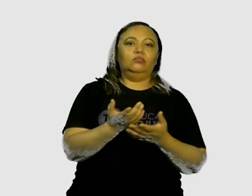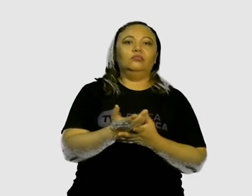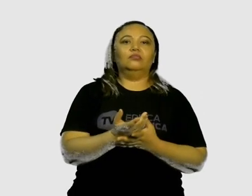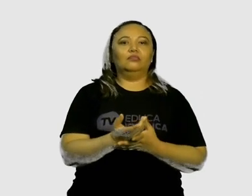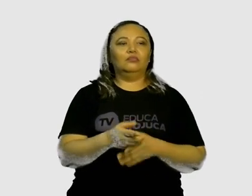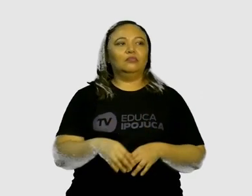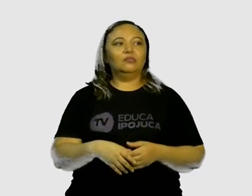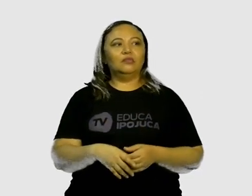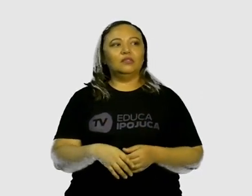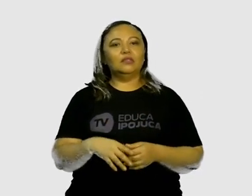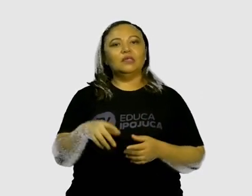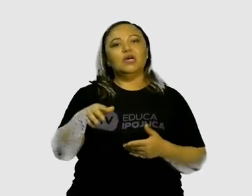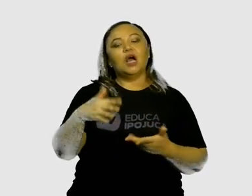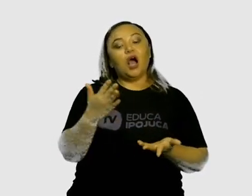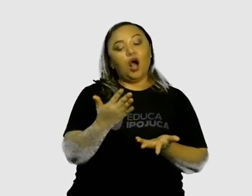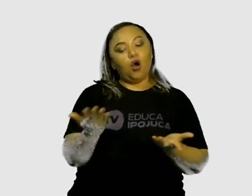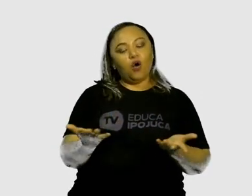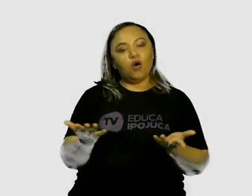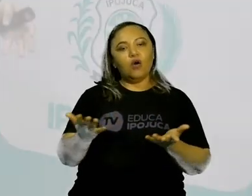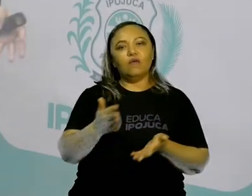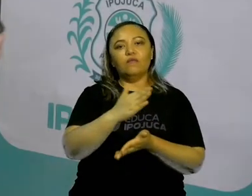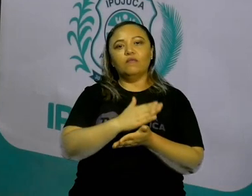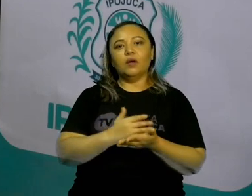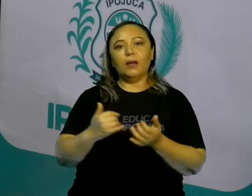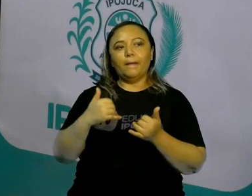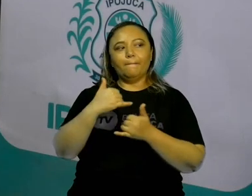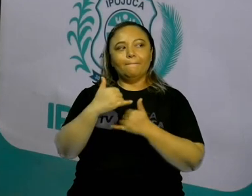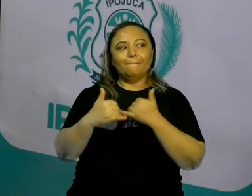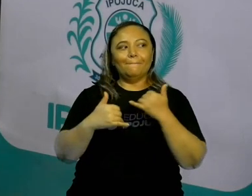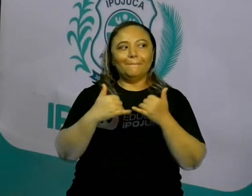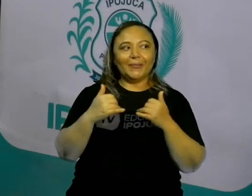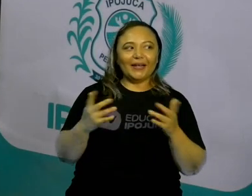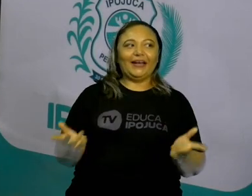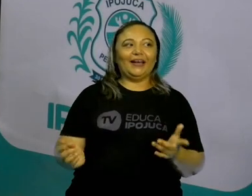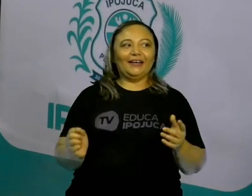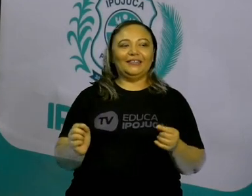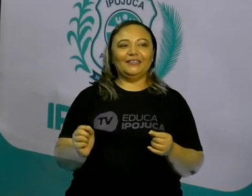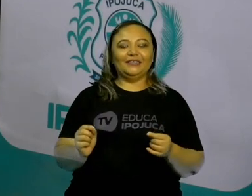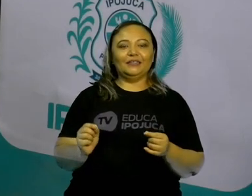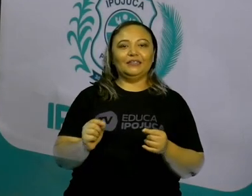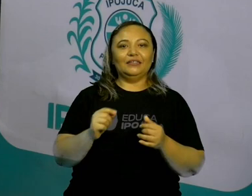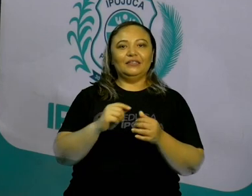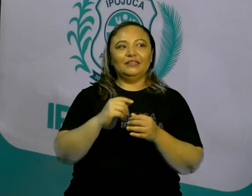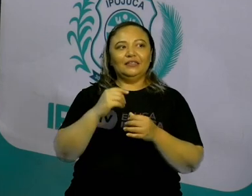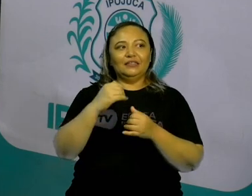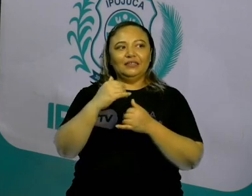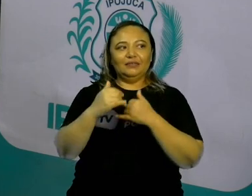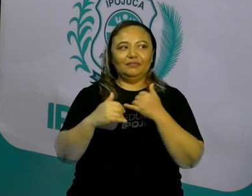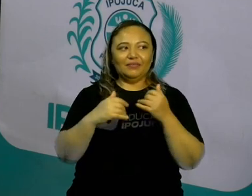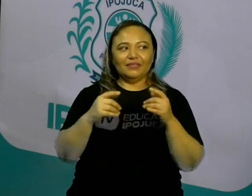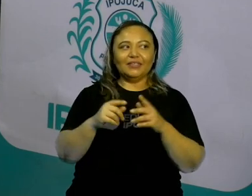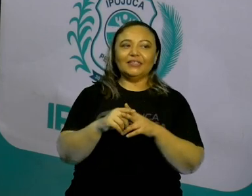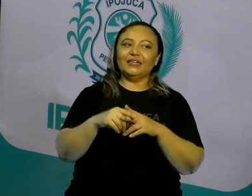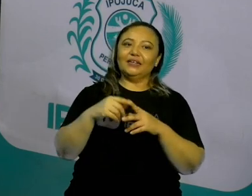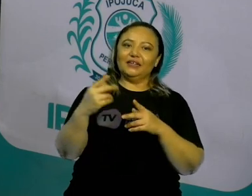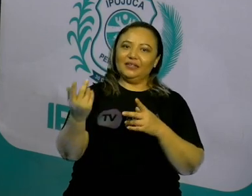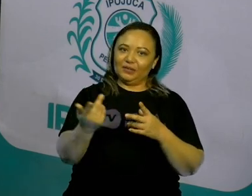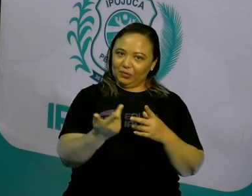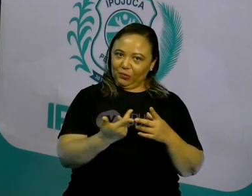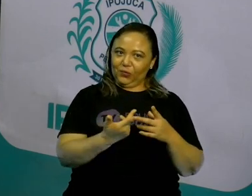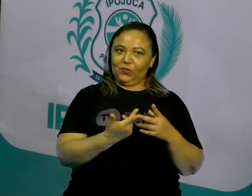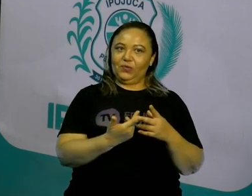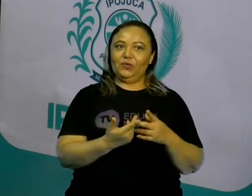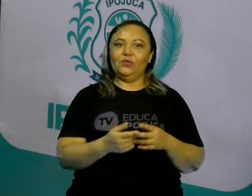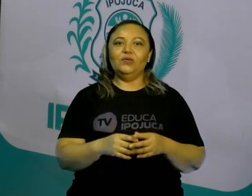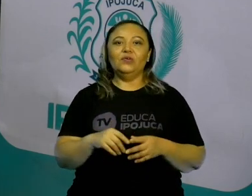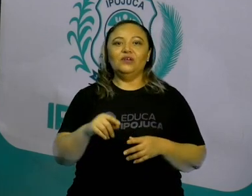para isso, eu vou convidar vocês. Vamos brincar de trilha? Pois é. Para brincar de trilha, chamei dois amigos aqui,